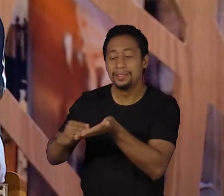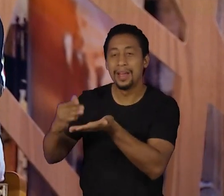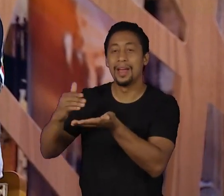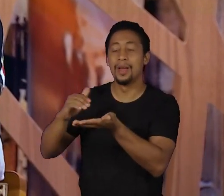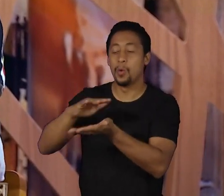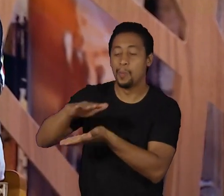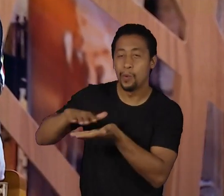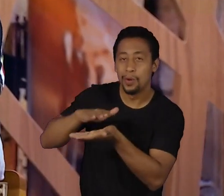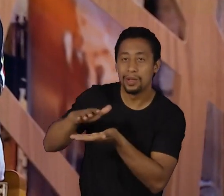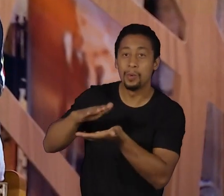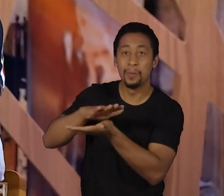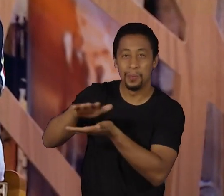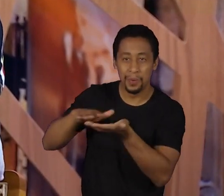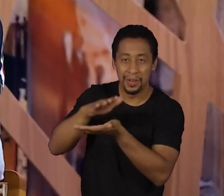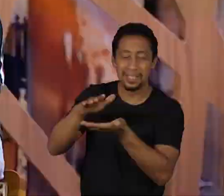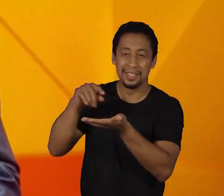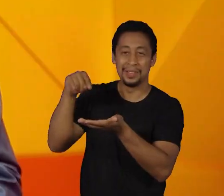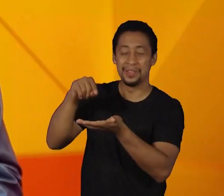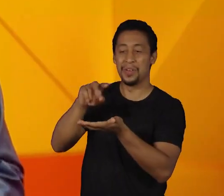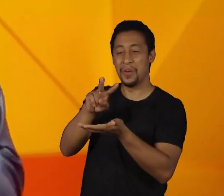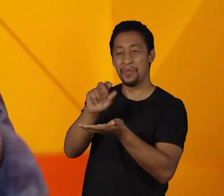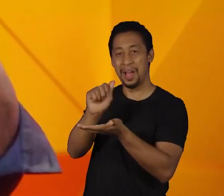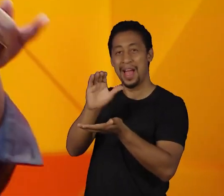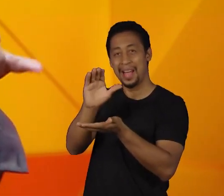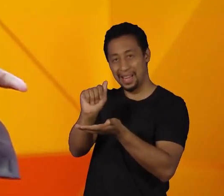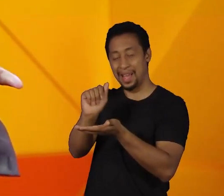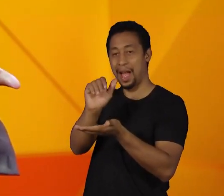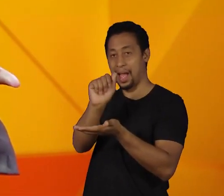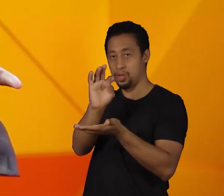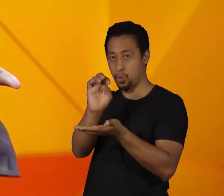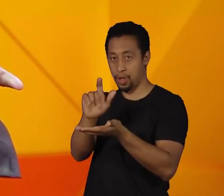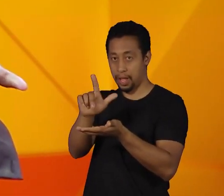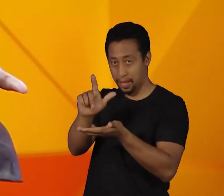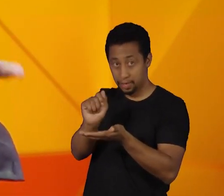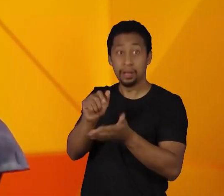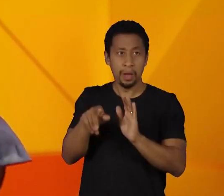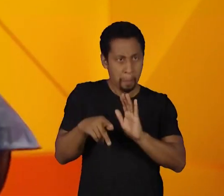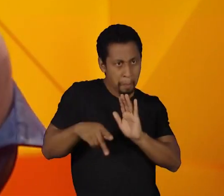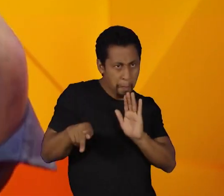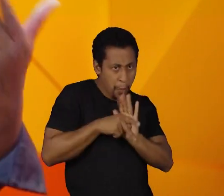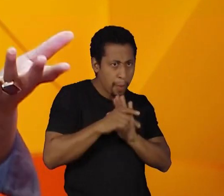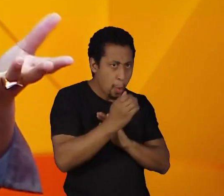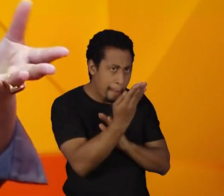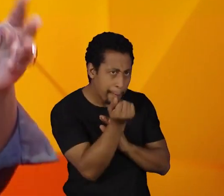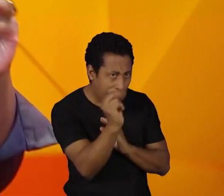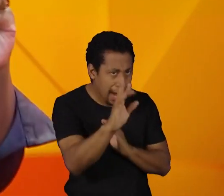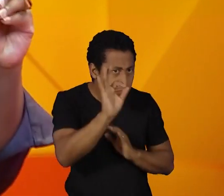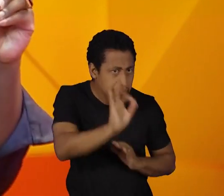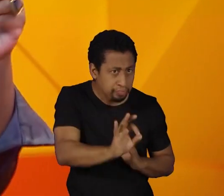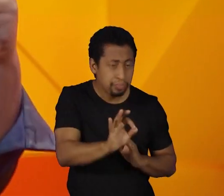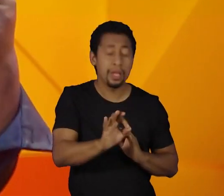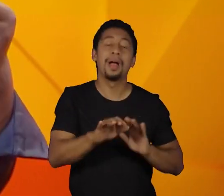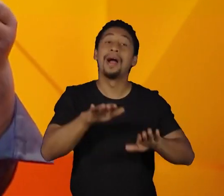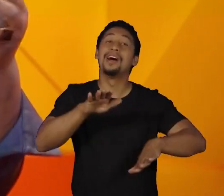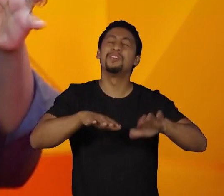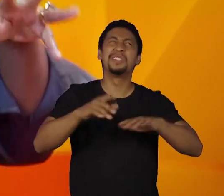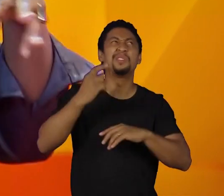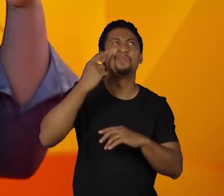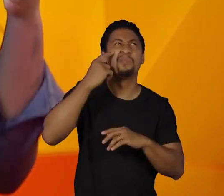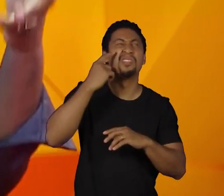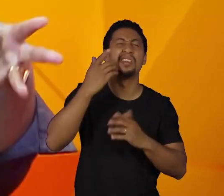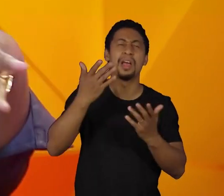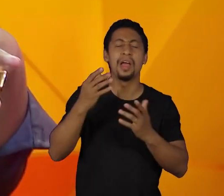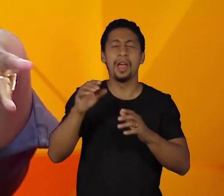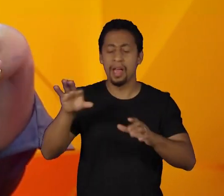Bolinhos de vaca atolada também, eu gosto muito. Vaca atolada também é uma boa comida de boteco, né? Porque Sim. é isso, a gente às vezes associa também só a coisas,